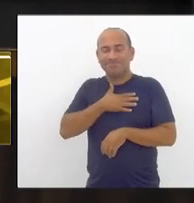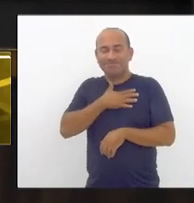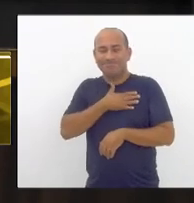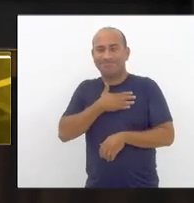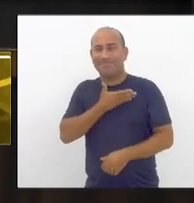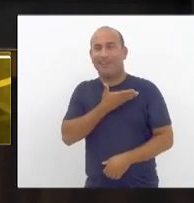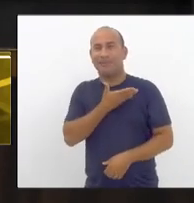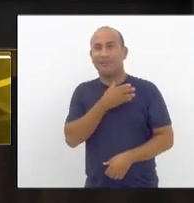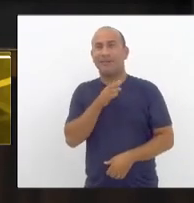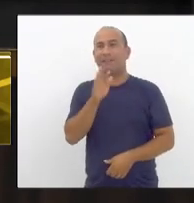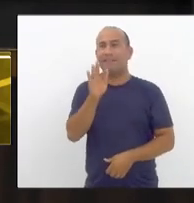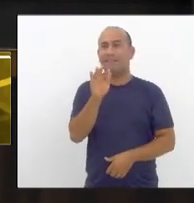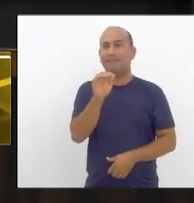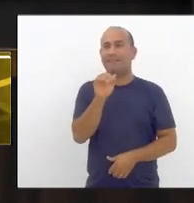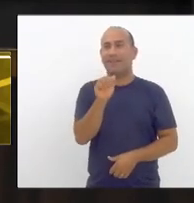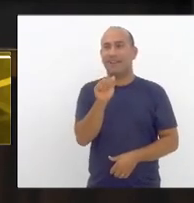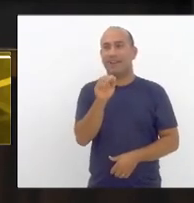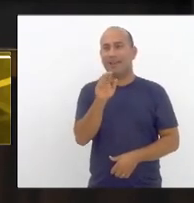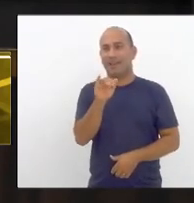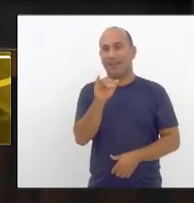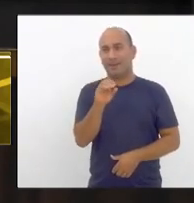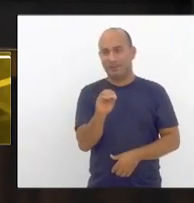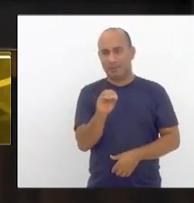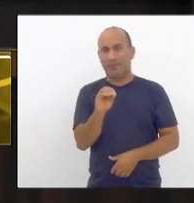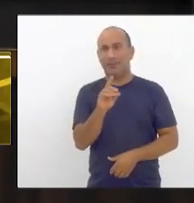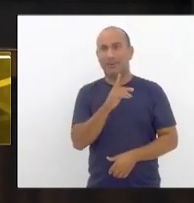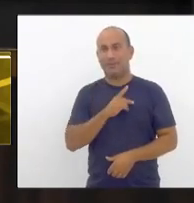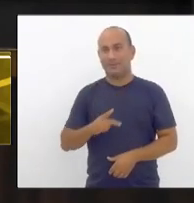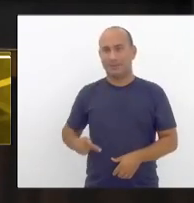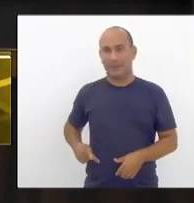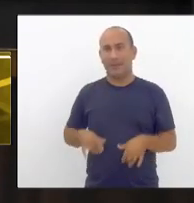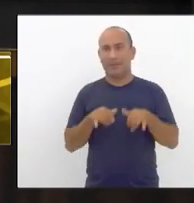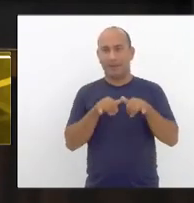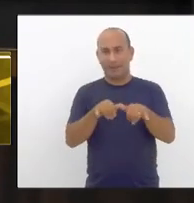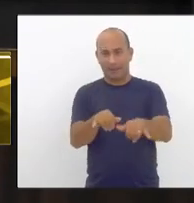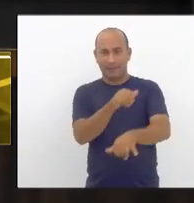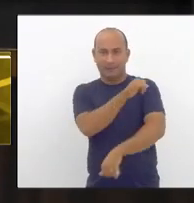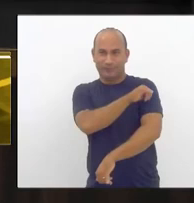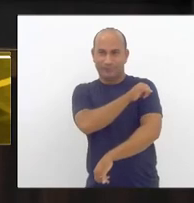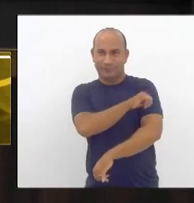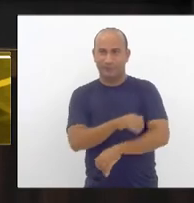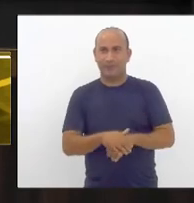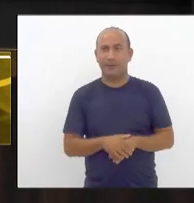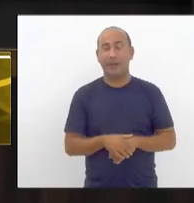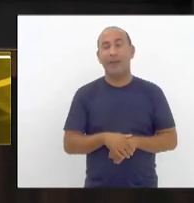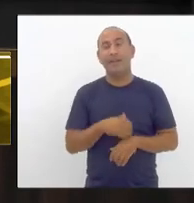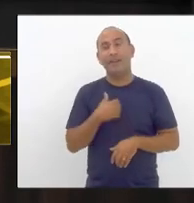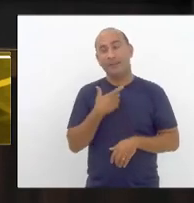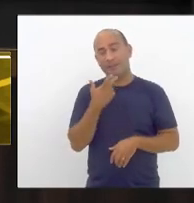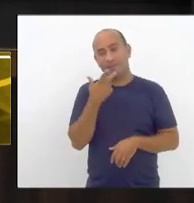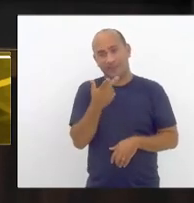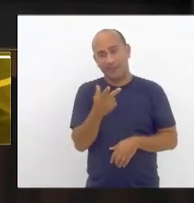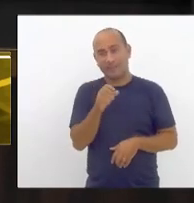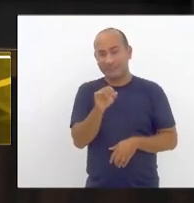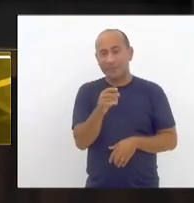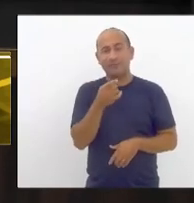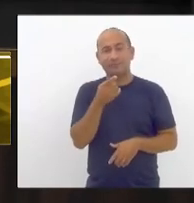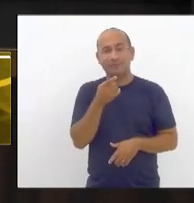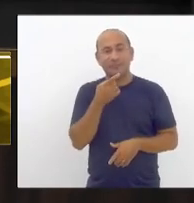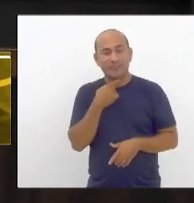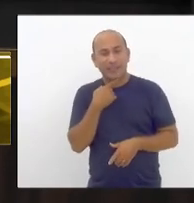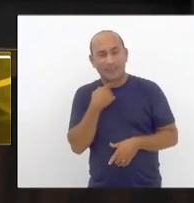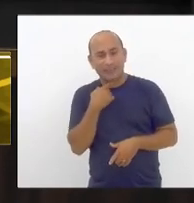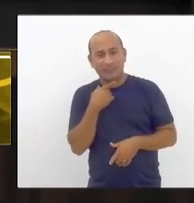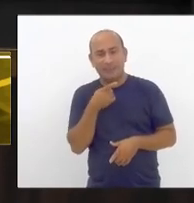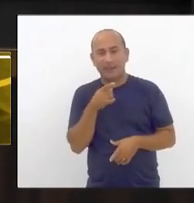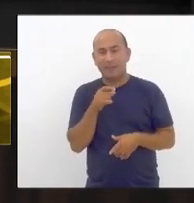que é o Fábio Queiroz presidente da associação de supermercados do Rio de Janeiro Então eu tinha dago se você deseja fazer